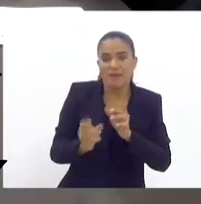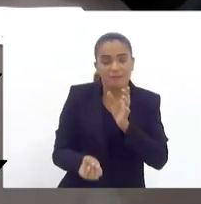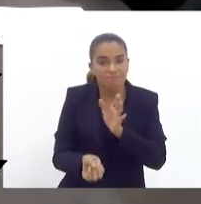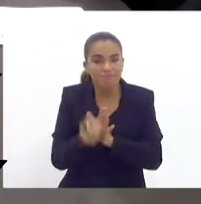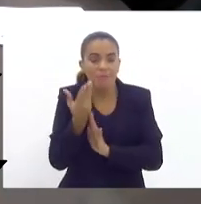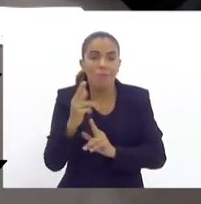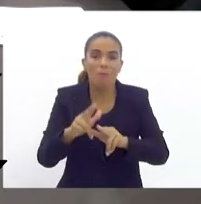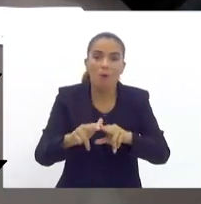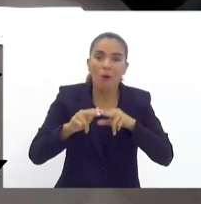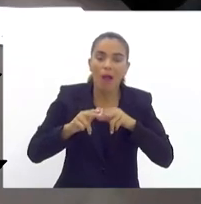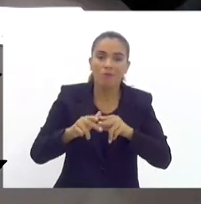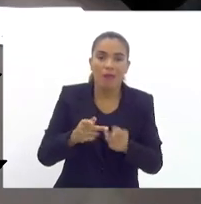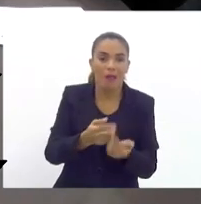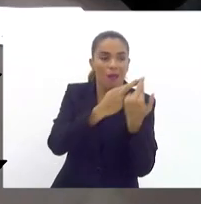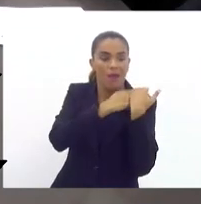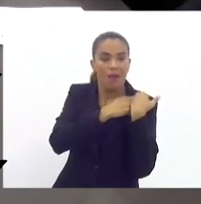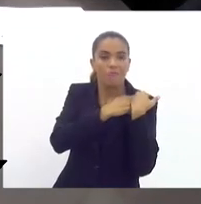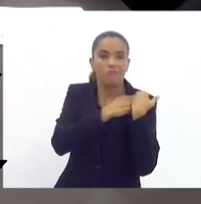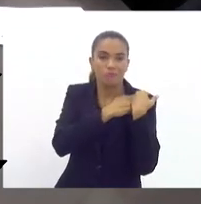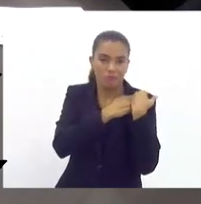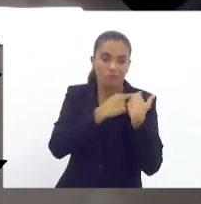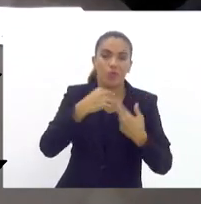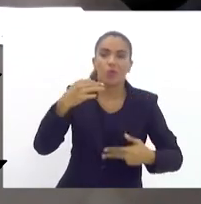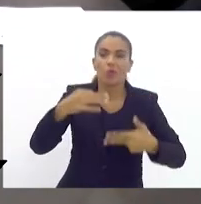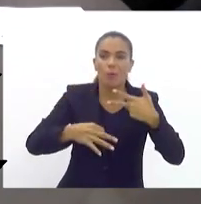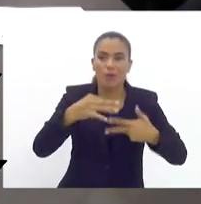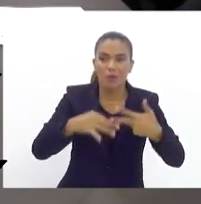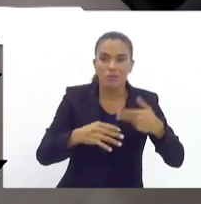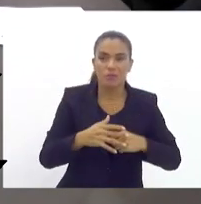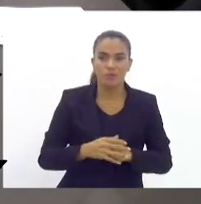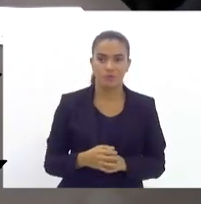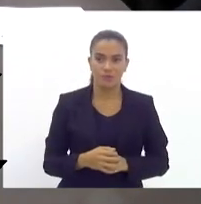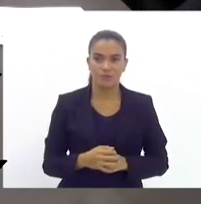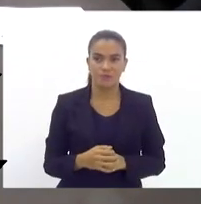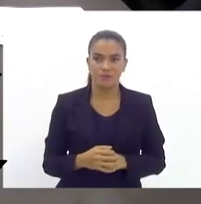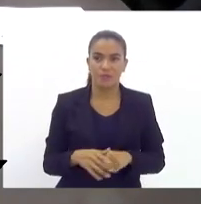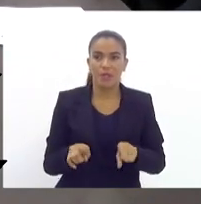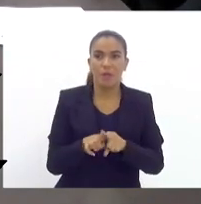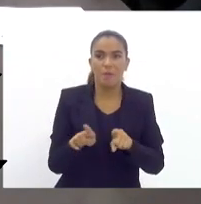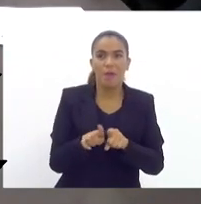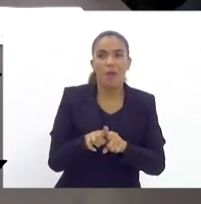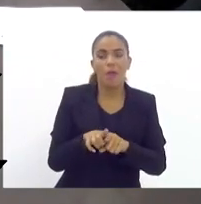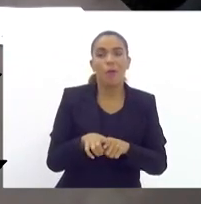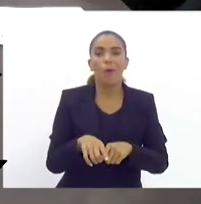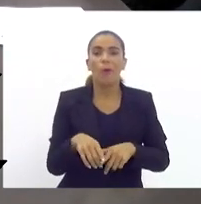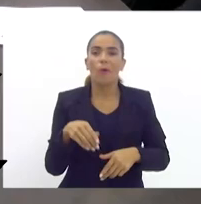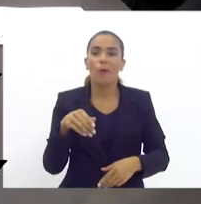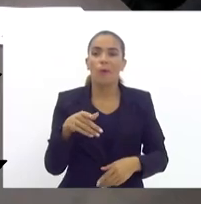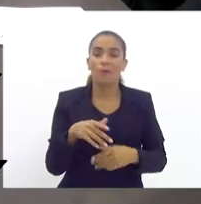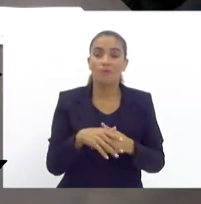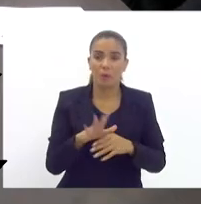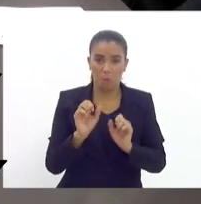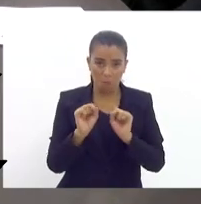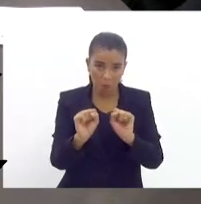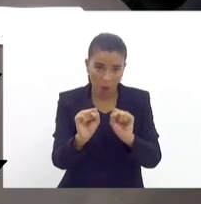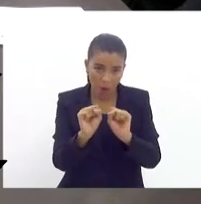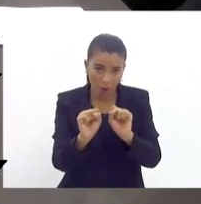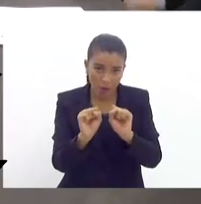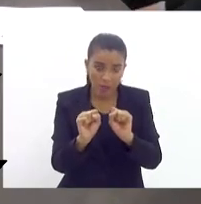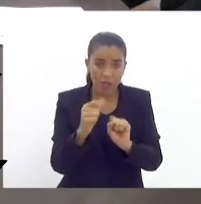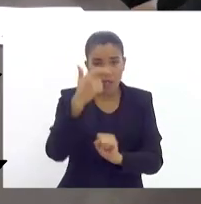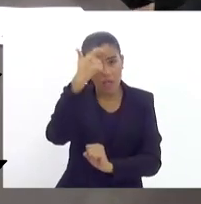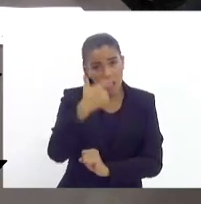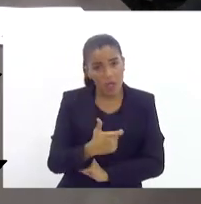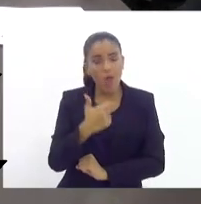por adentrar a competência do Poder Executivo, porque o Poder Legislativo não pode criar nada. Se me permitir, então, eu dou